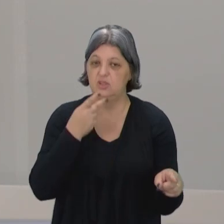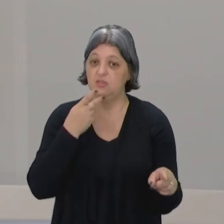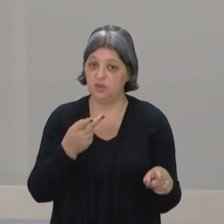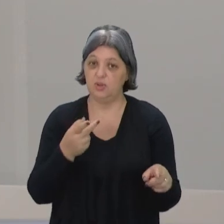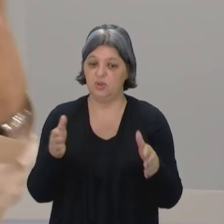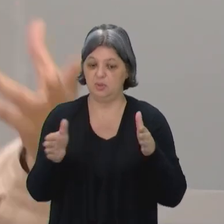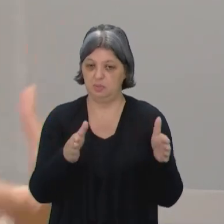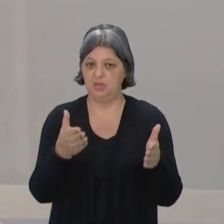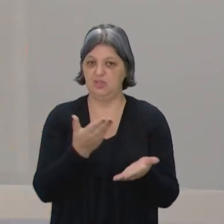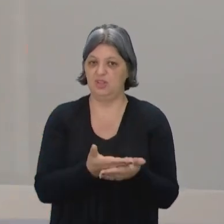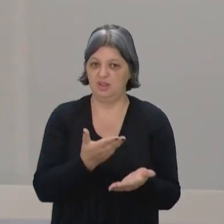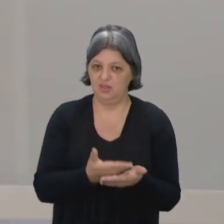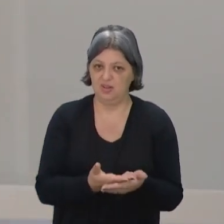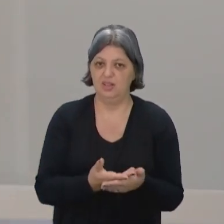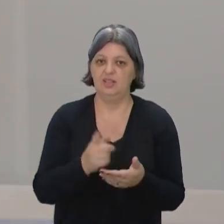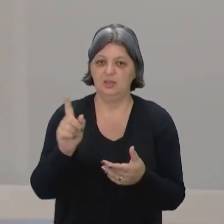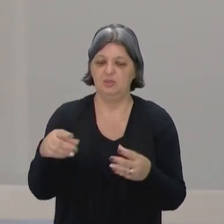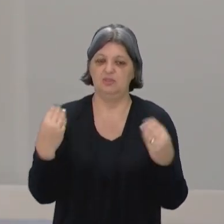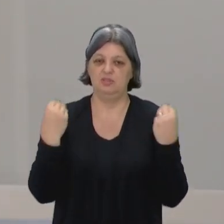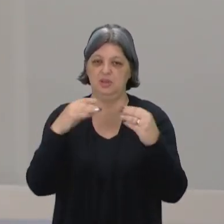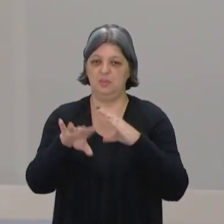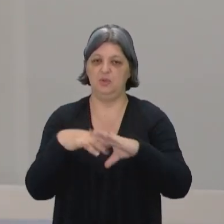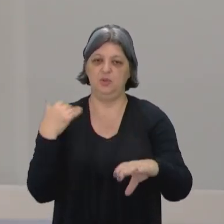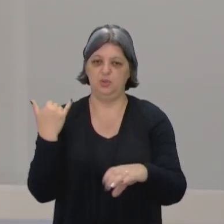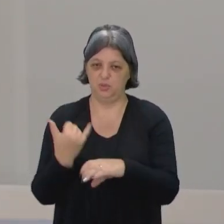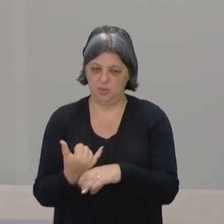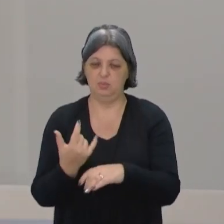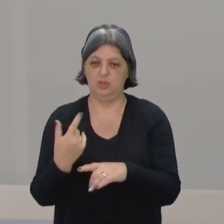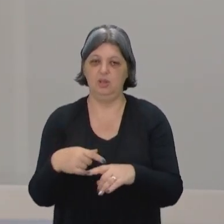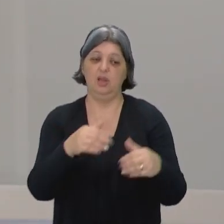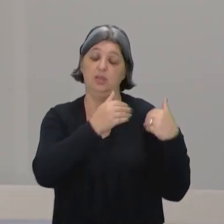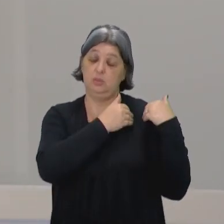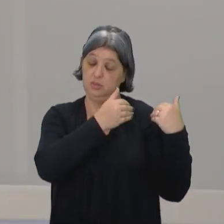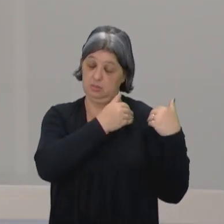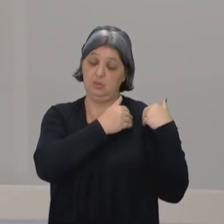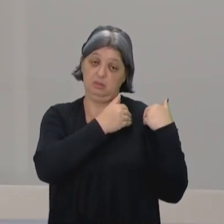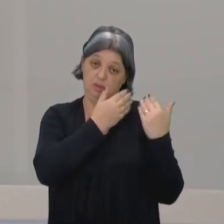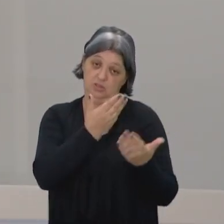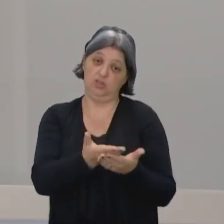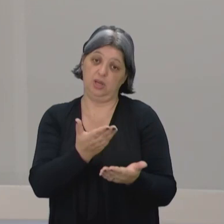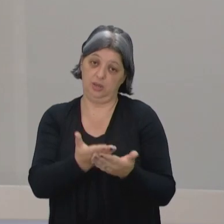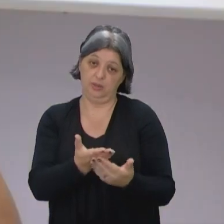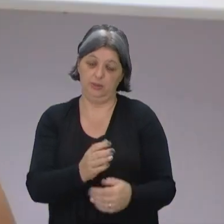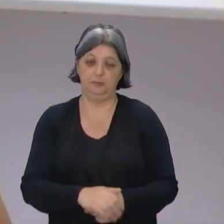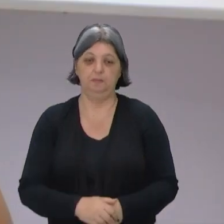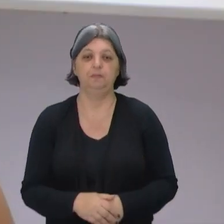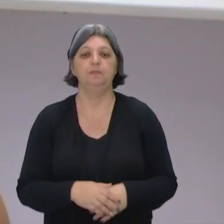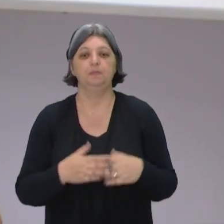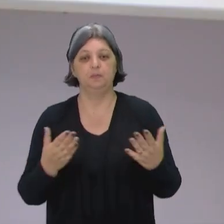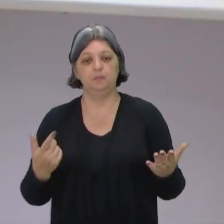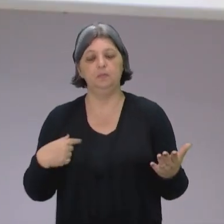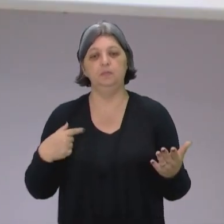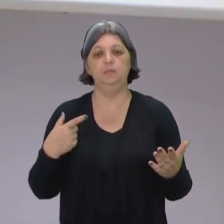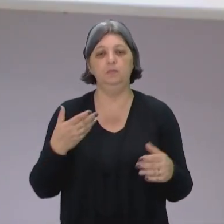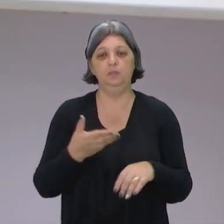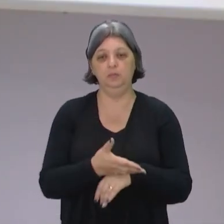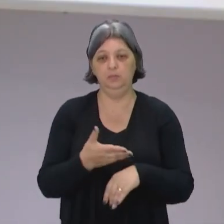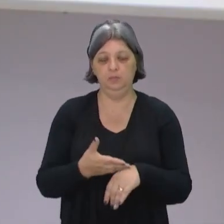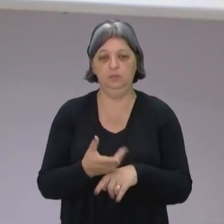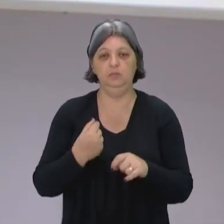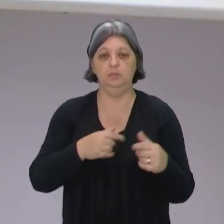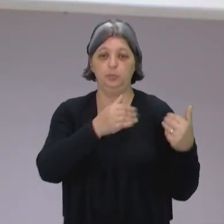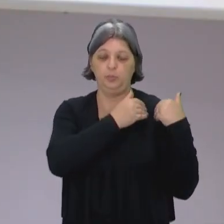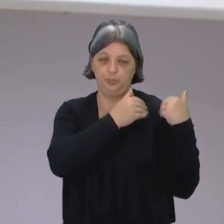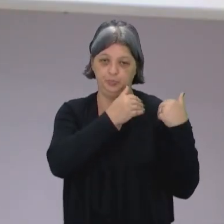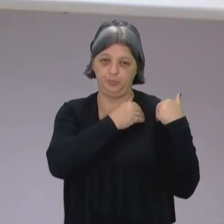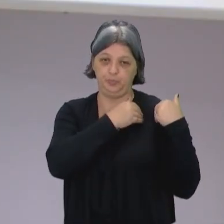a aula, que vai para o YouTube. Da responsabilidade de ser professor, né? De estar numa aula. Então, é isso. O participar ativamente é levar com responsabilidade